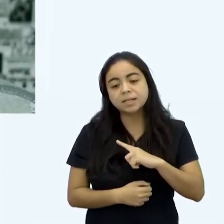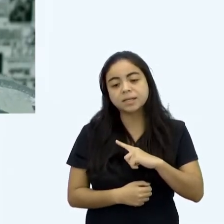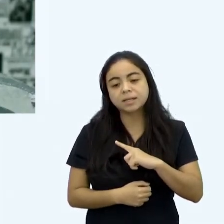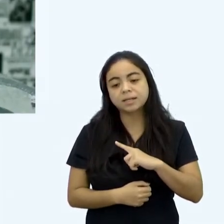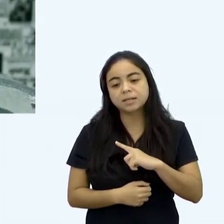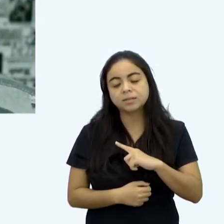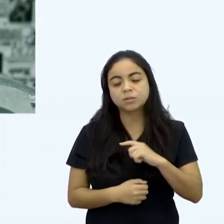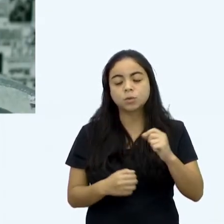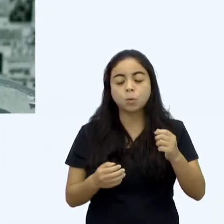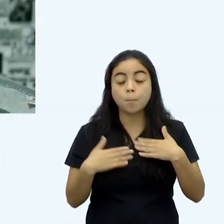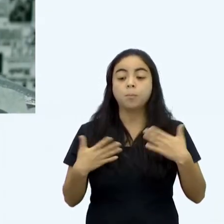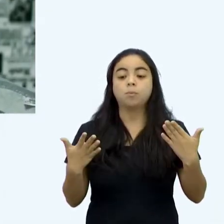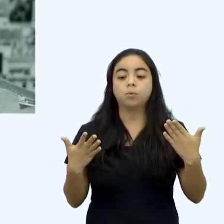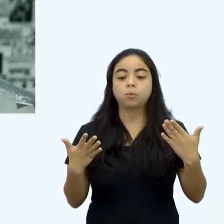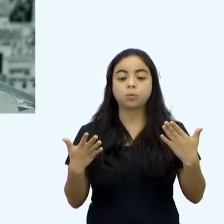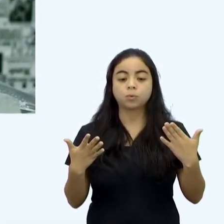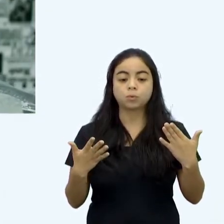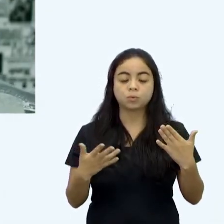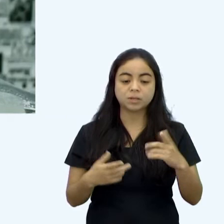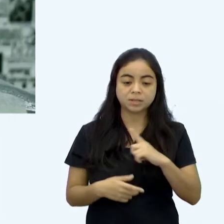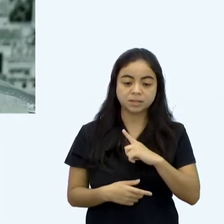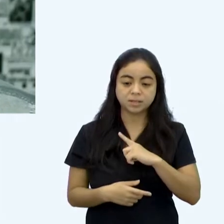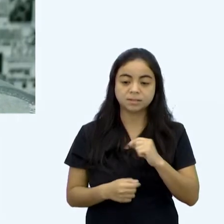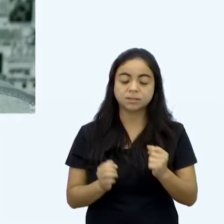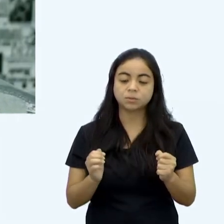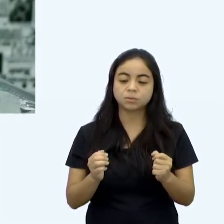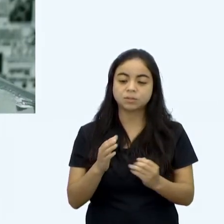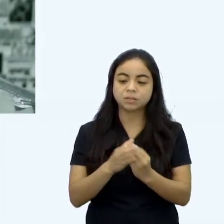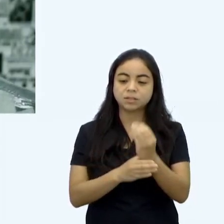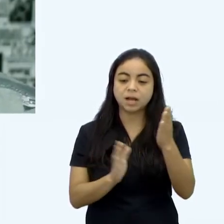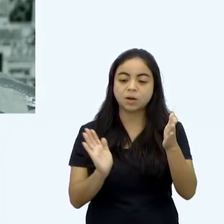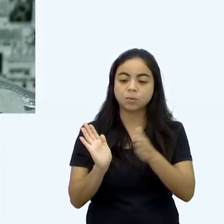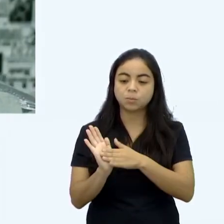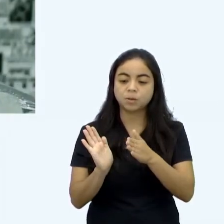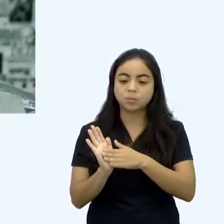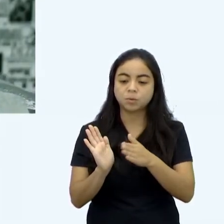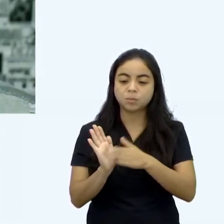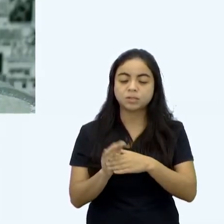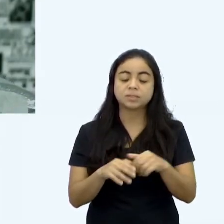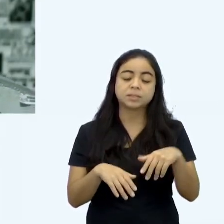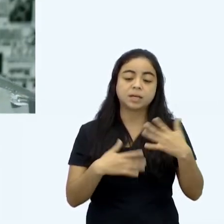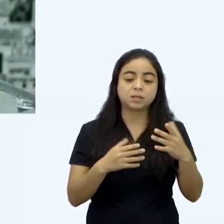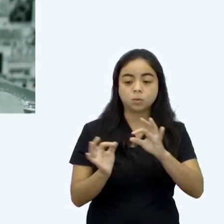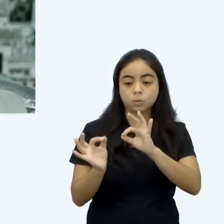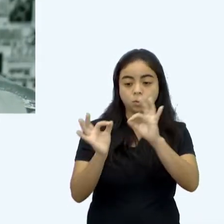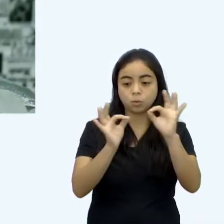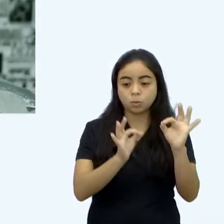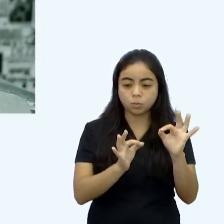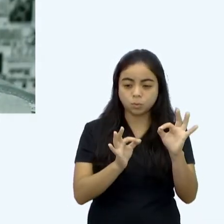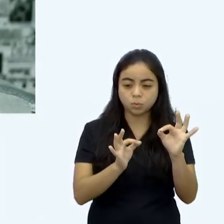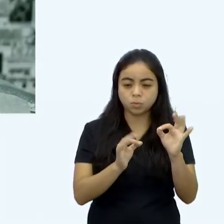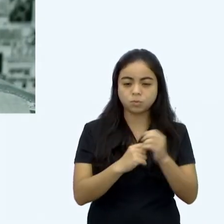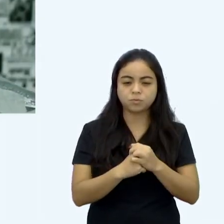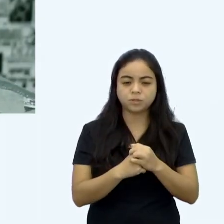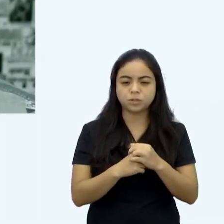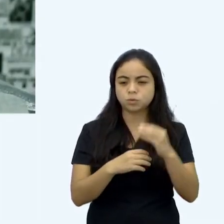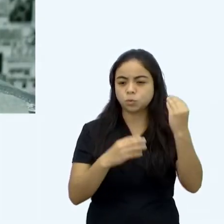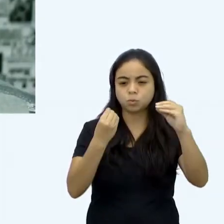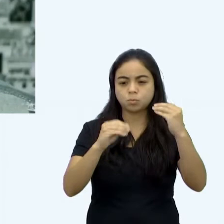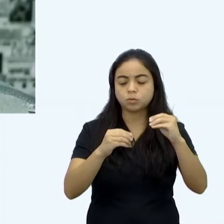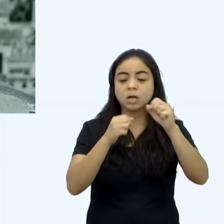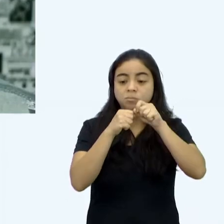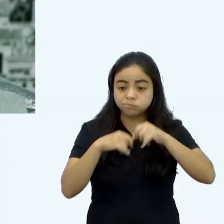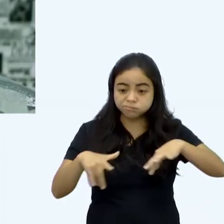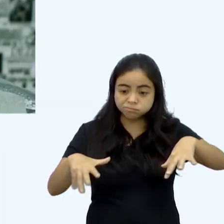desconhecido, inesperado, você criar uma ação e essa ação, esse vídeo, esse post, alcançar milhões de pessoas sem você